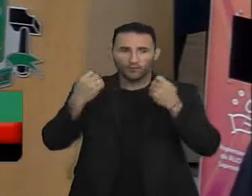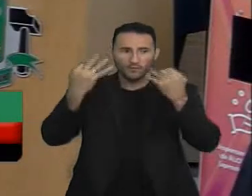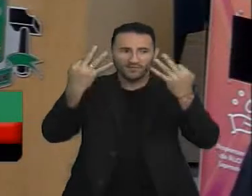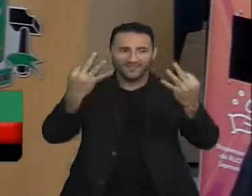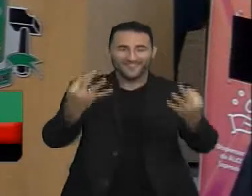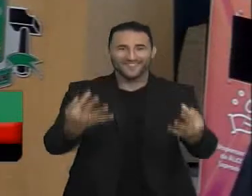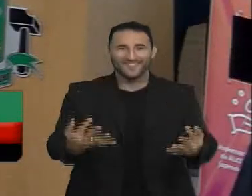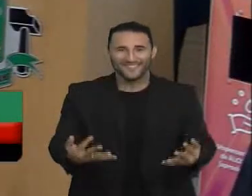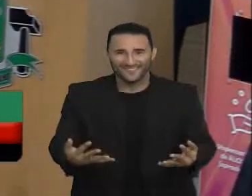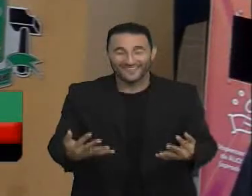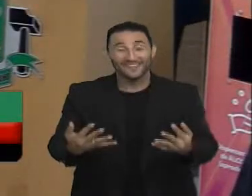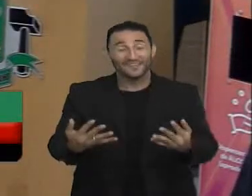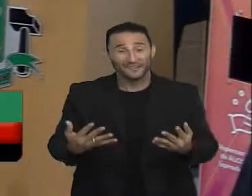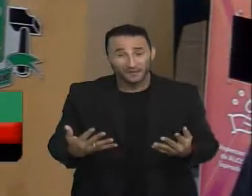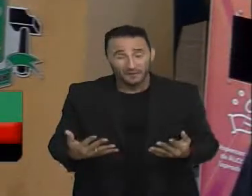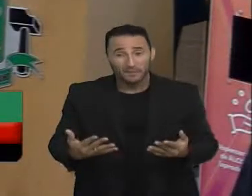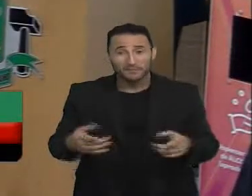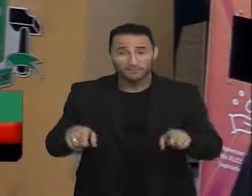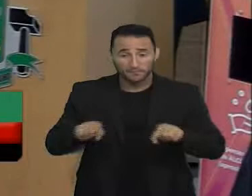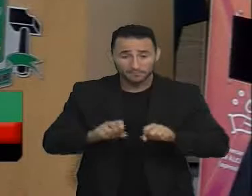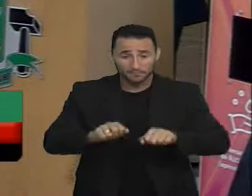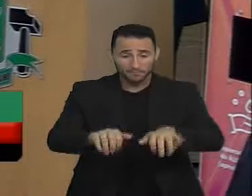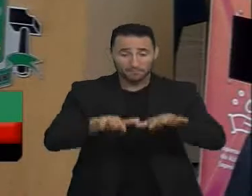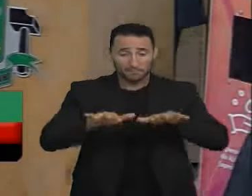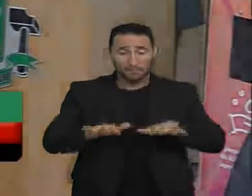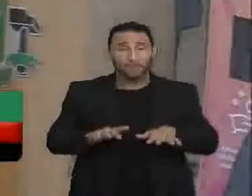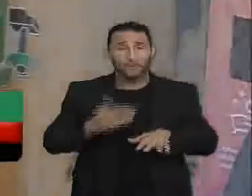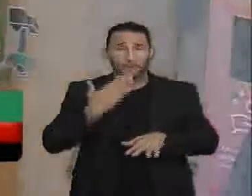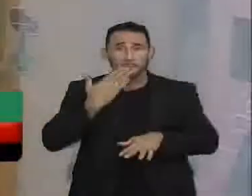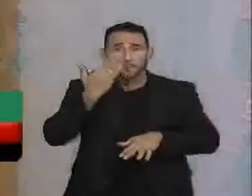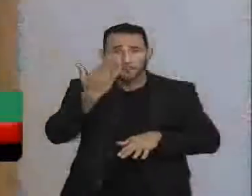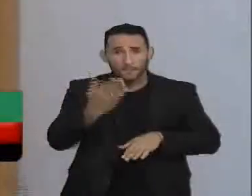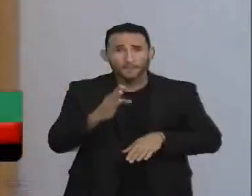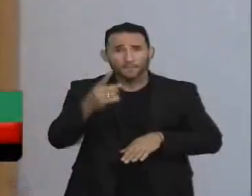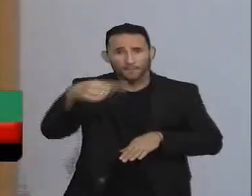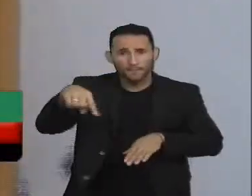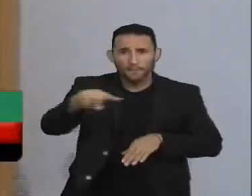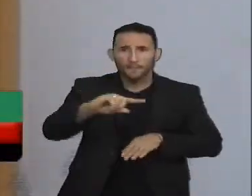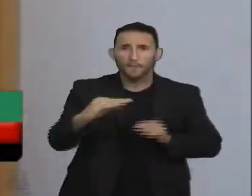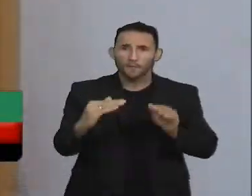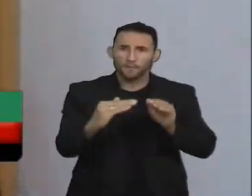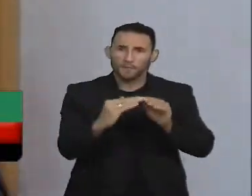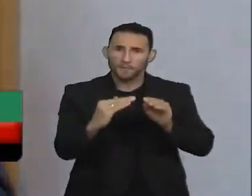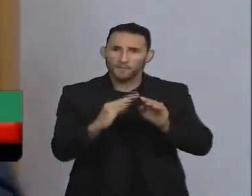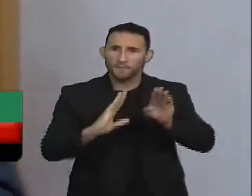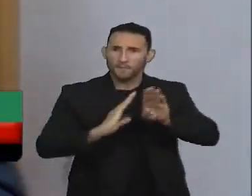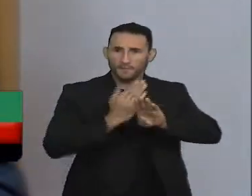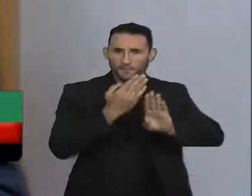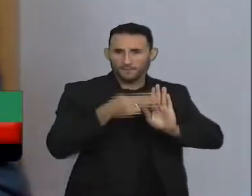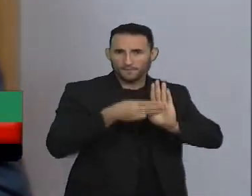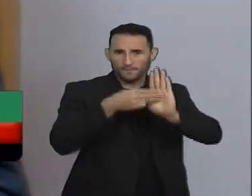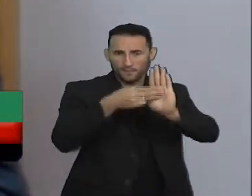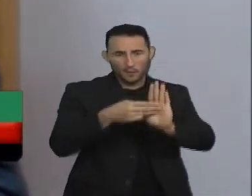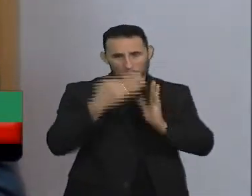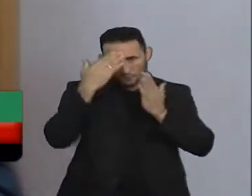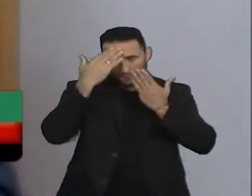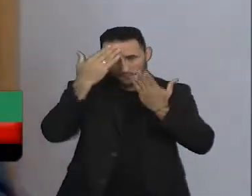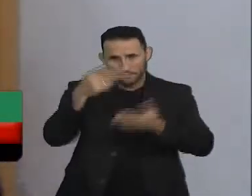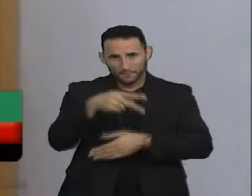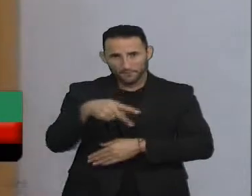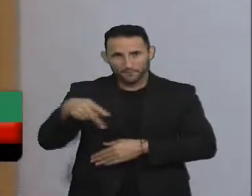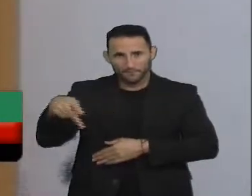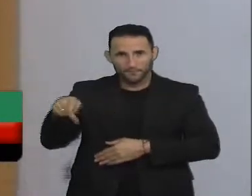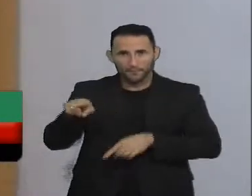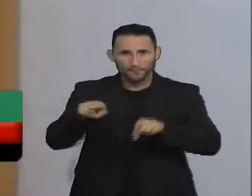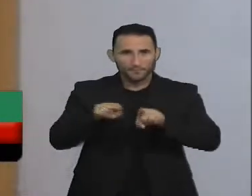me dirijo ao douto plenário, pedindo aprovação dessa moção. Muito obrigado, senhor presidente,